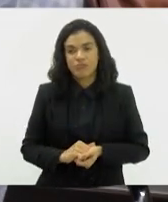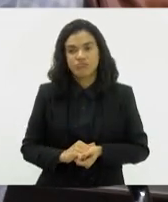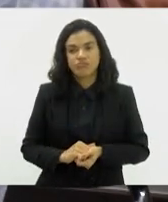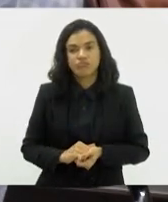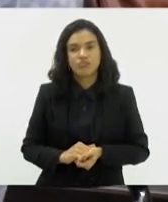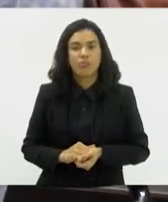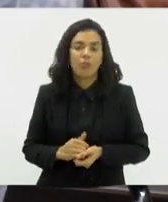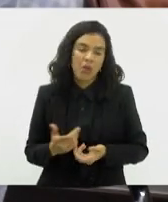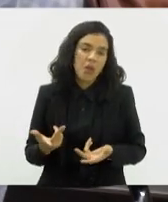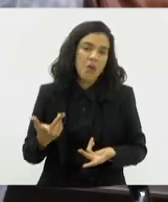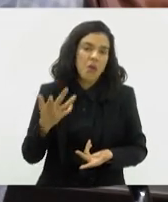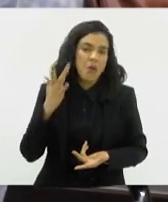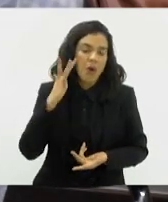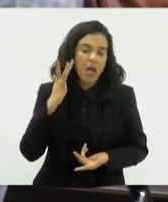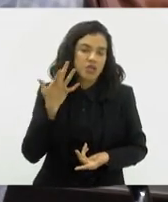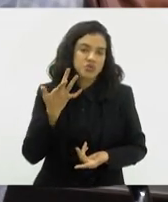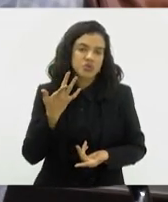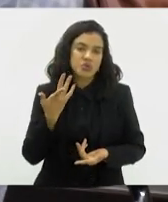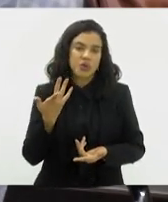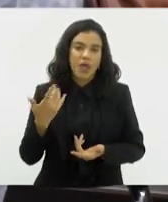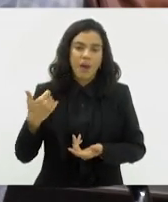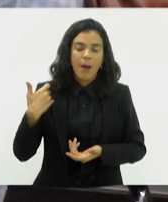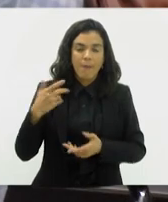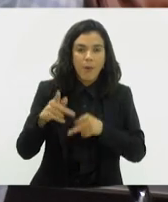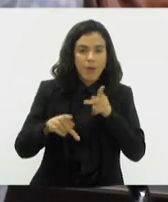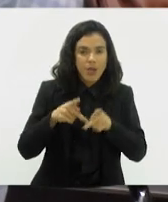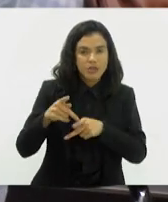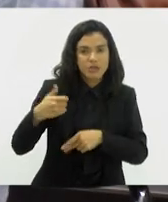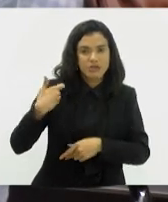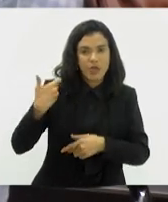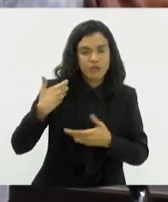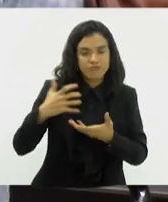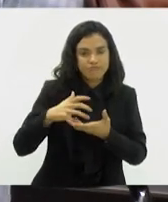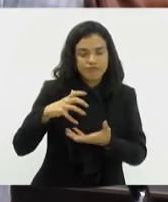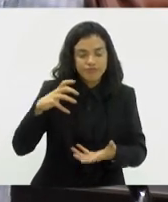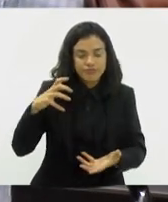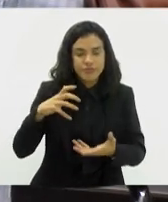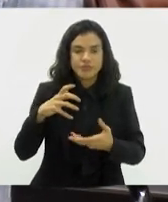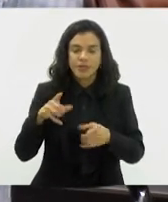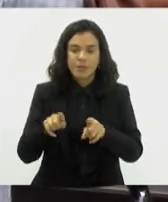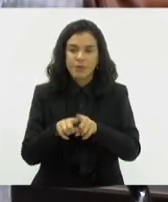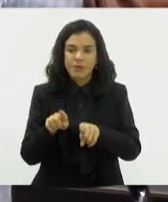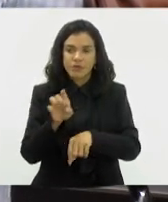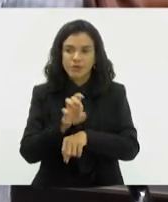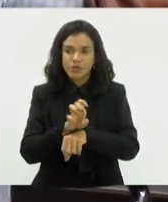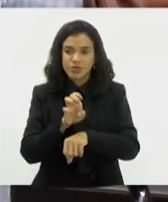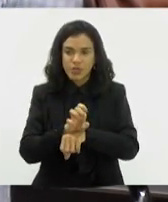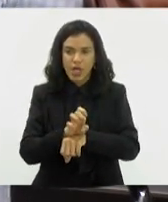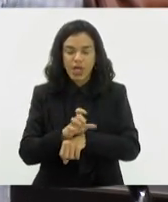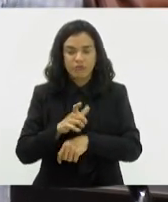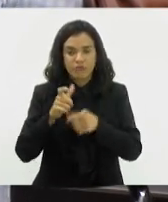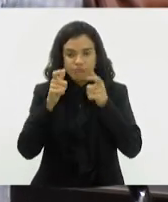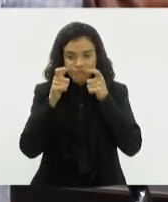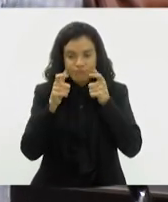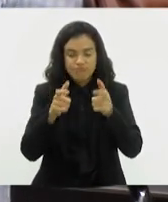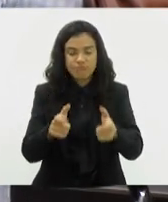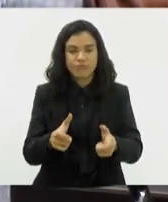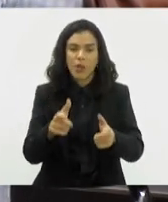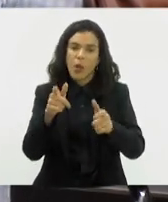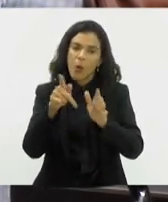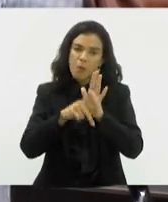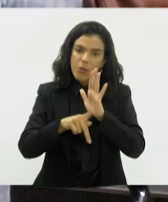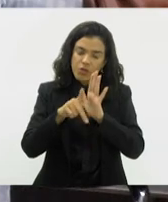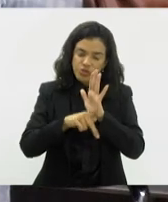é meritório, a gente está lidando com o processo de envelhecimento da população, então tem um Estado atento aos projetos que tratam disso, e esse é um projeto relevante